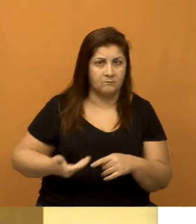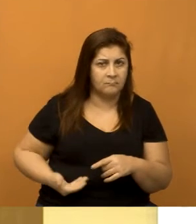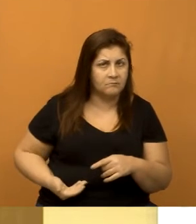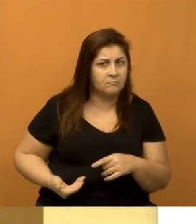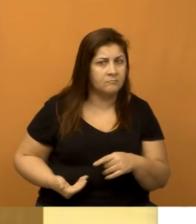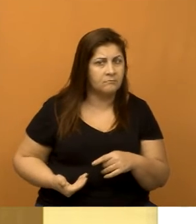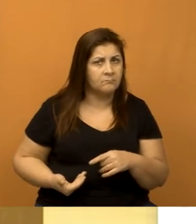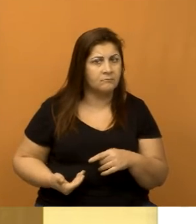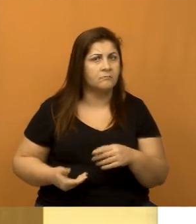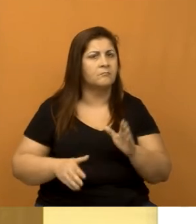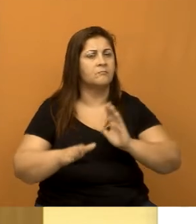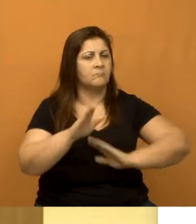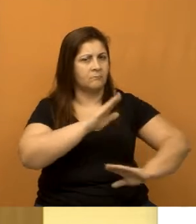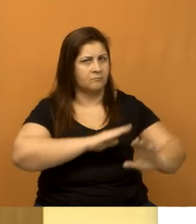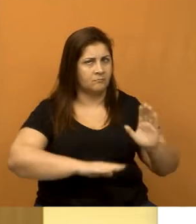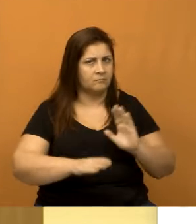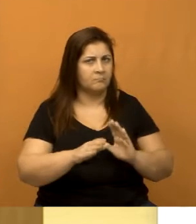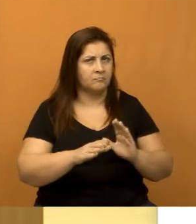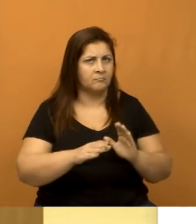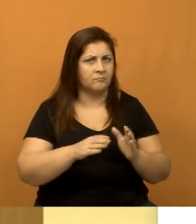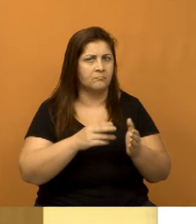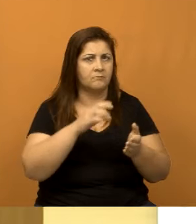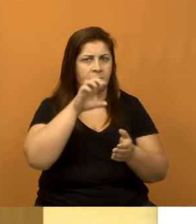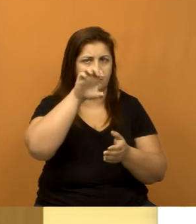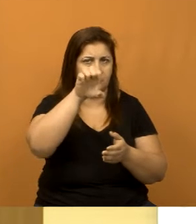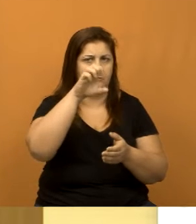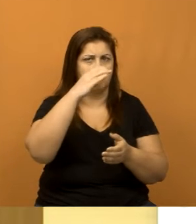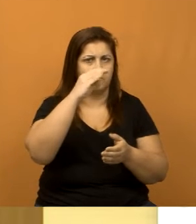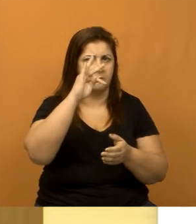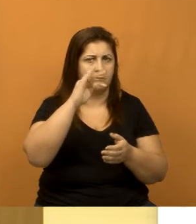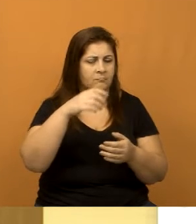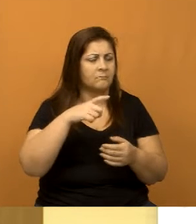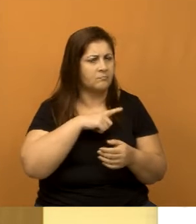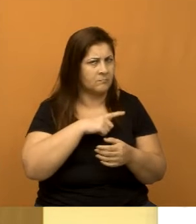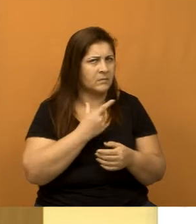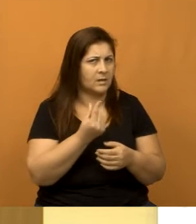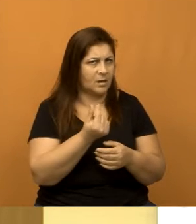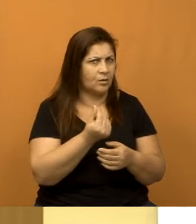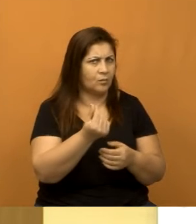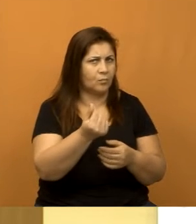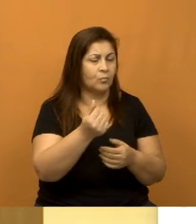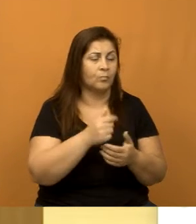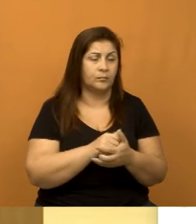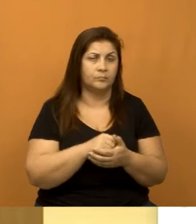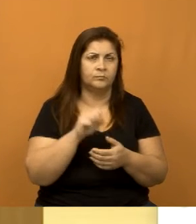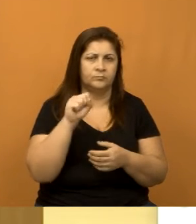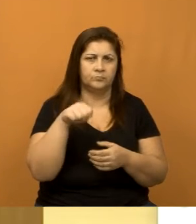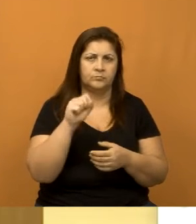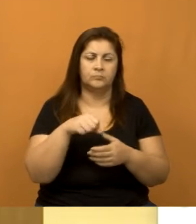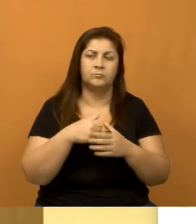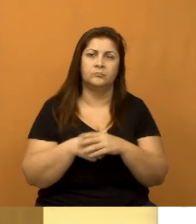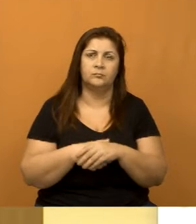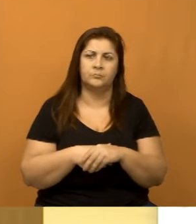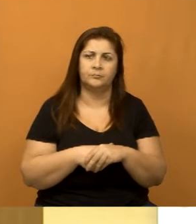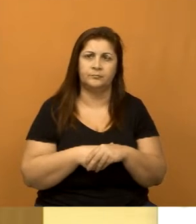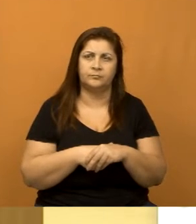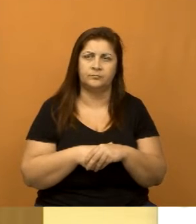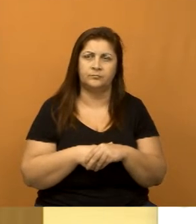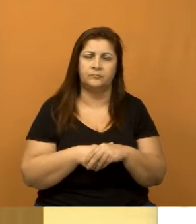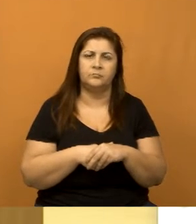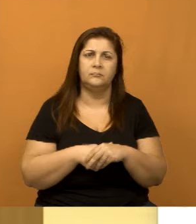nos correios, não tem como não ser lucrativa, não tem como. Correios exerce